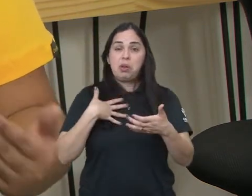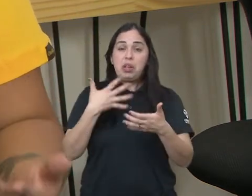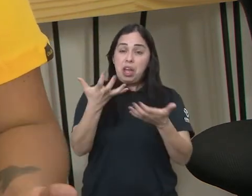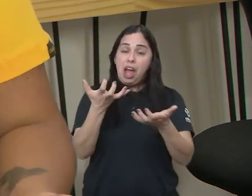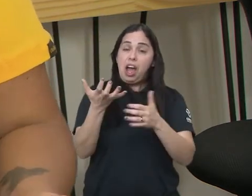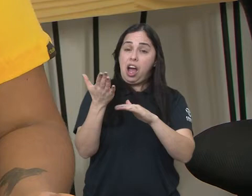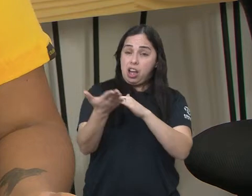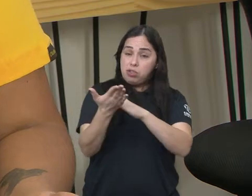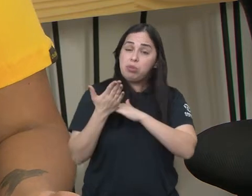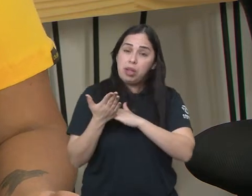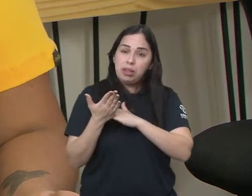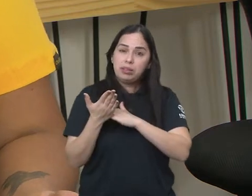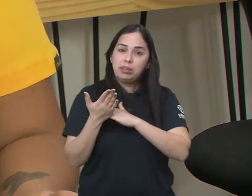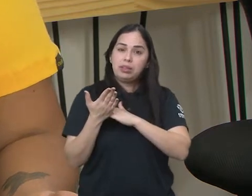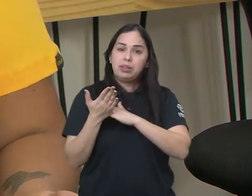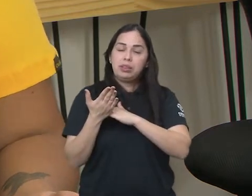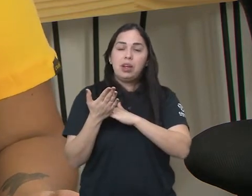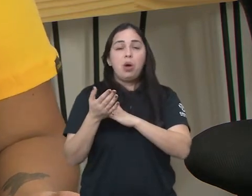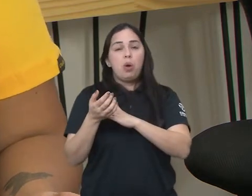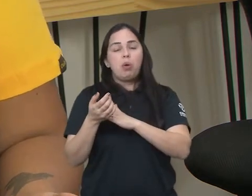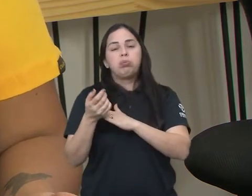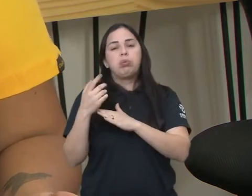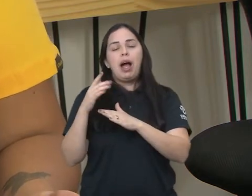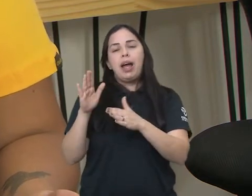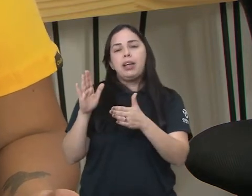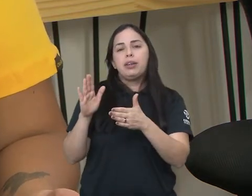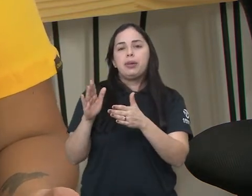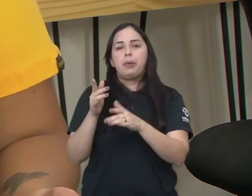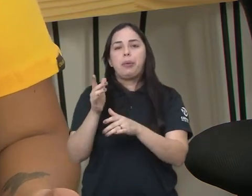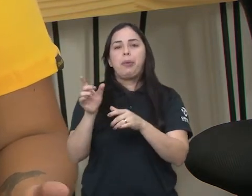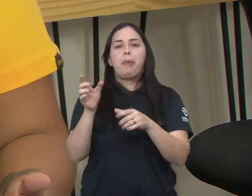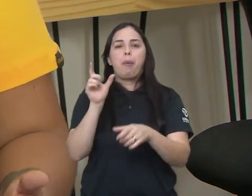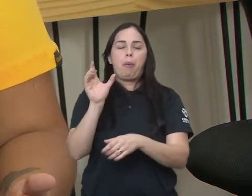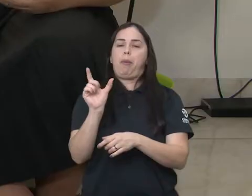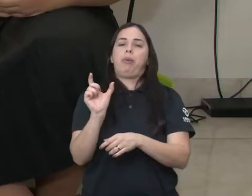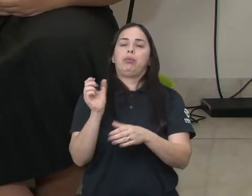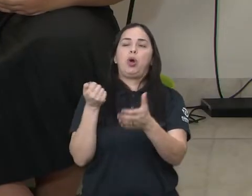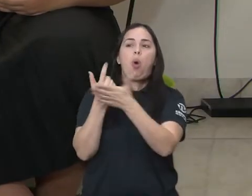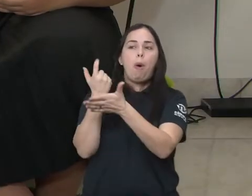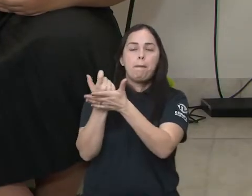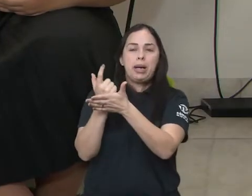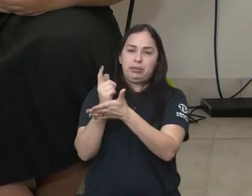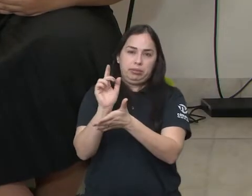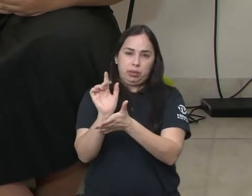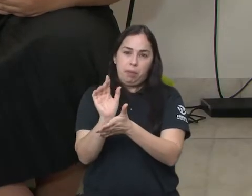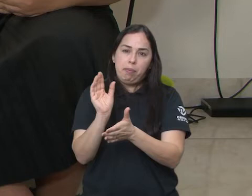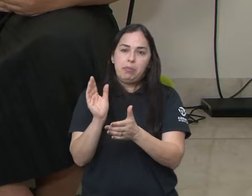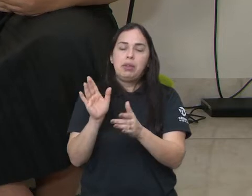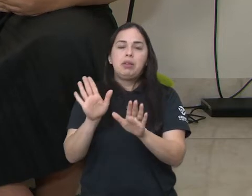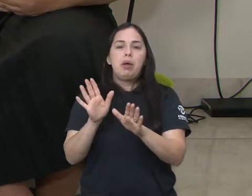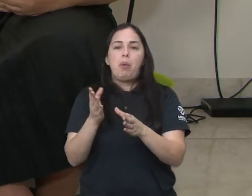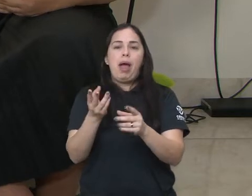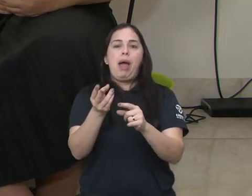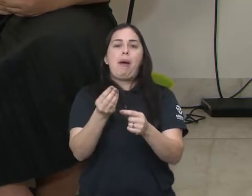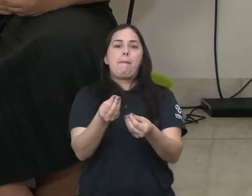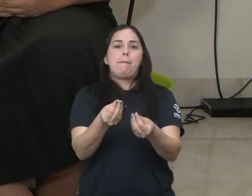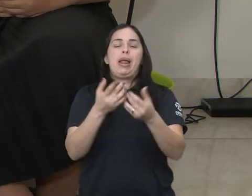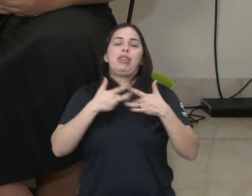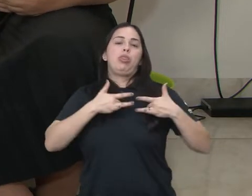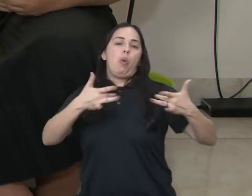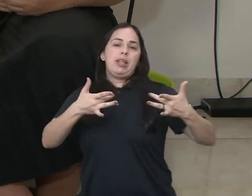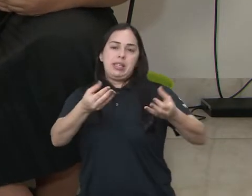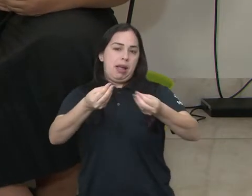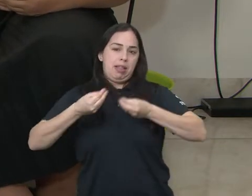identificarem, puderem ajudar, elas vão comprar uma cota. Nessa cota elas vão receber uma recompensa. Então, assim, não é uma doação. Você não vai lá